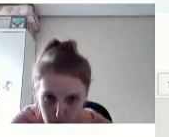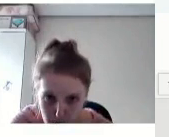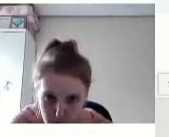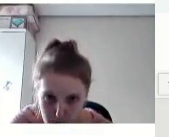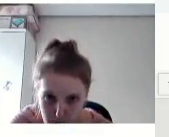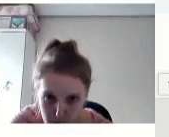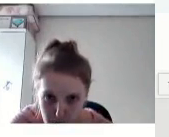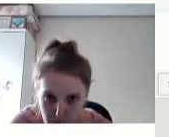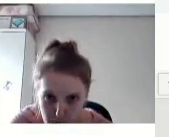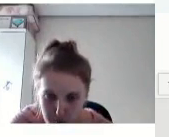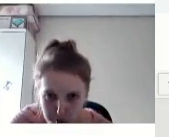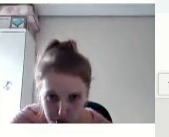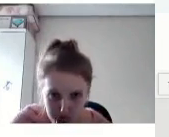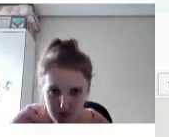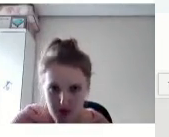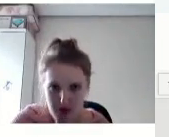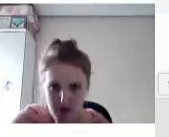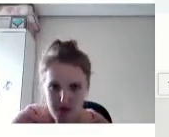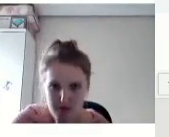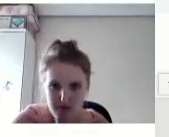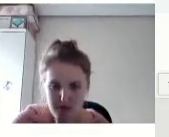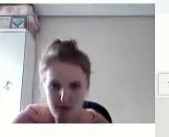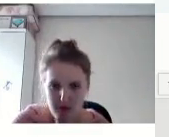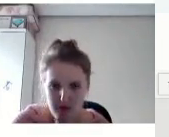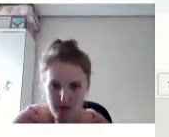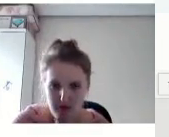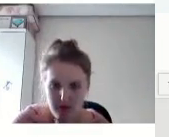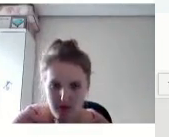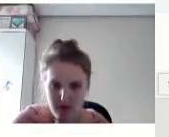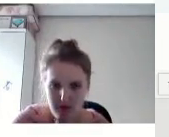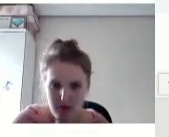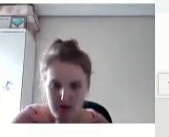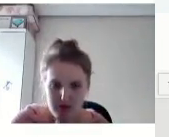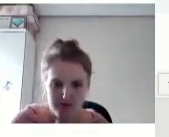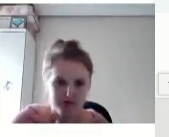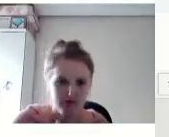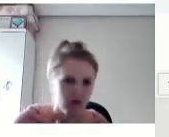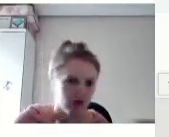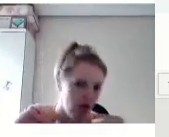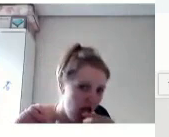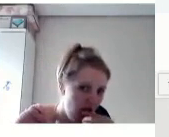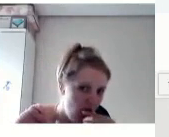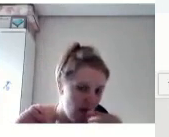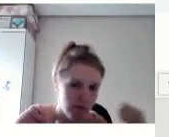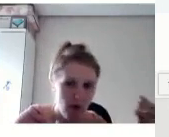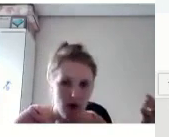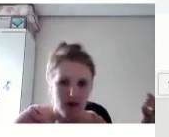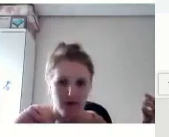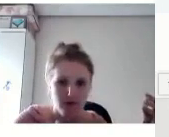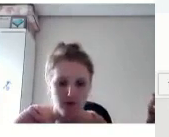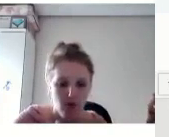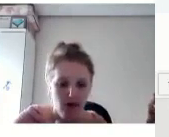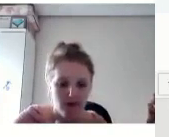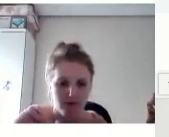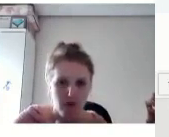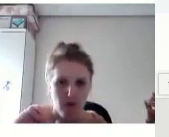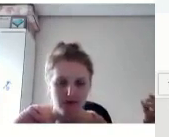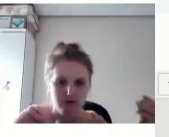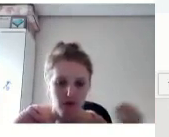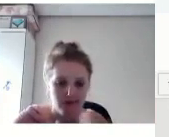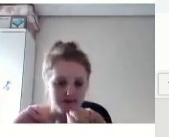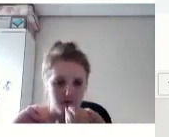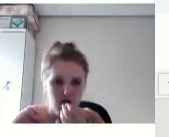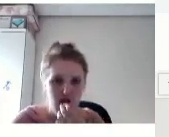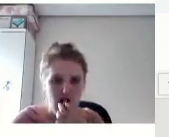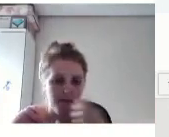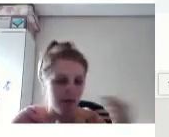canonicamente conjugado ao psi estrela. Certo? É zero. Né? Então só tem um único